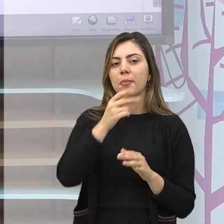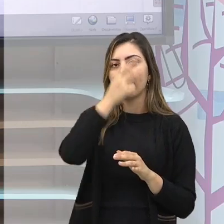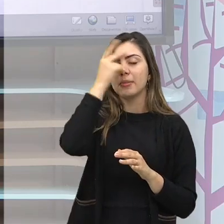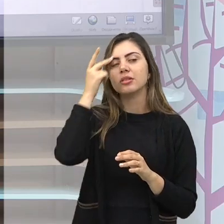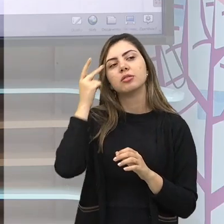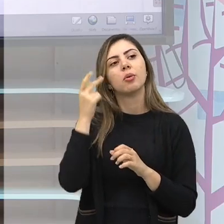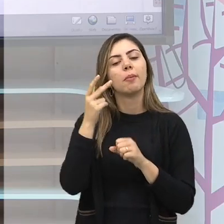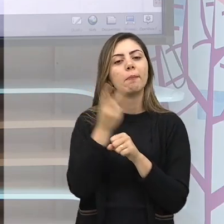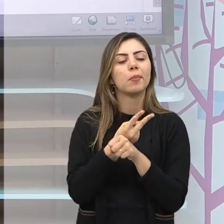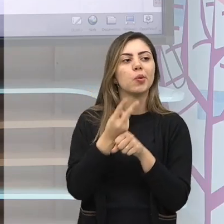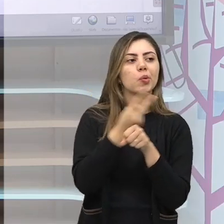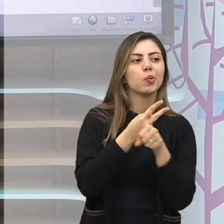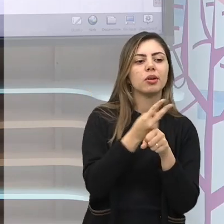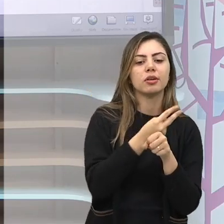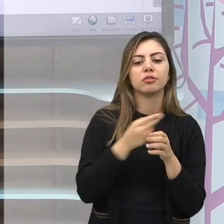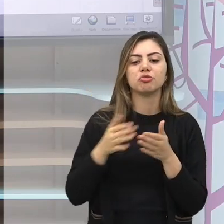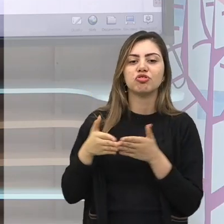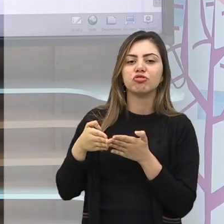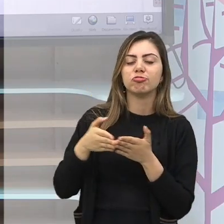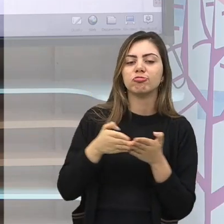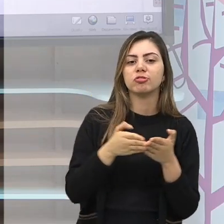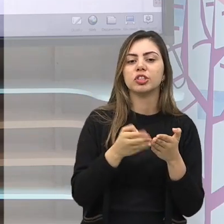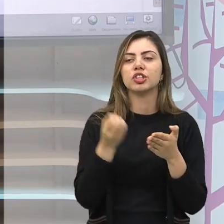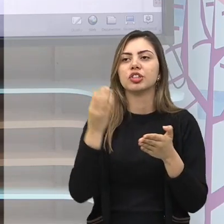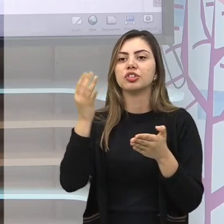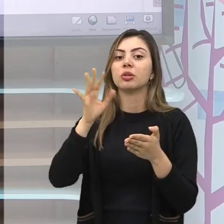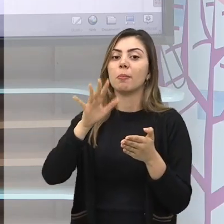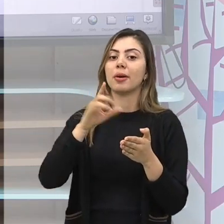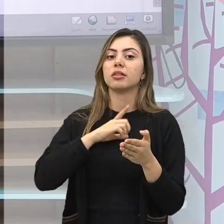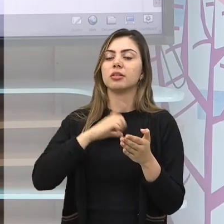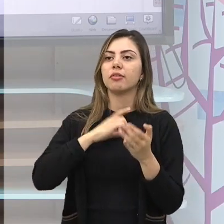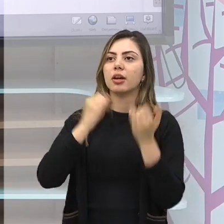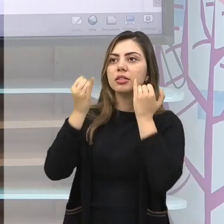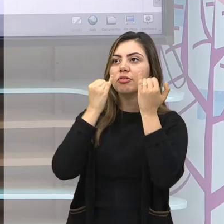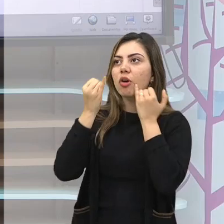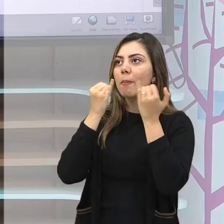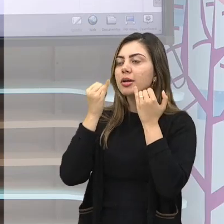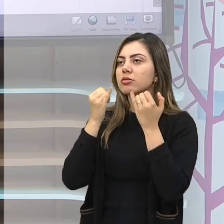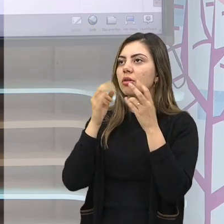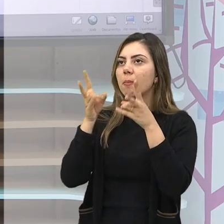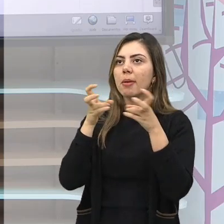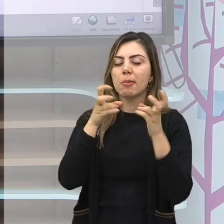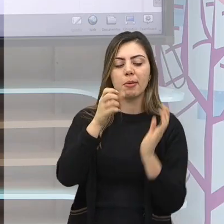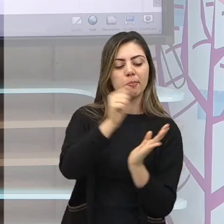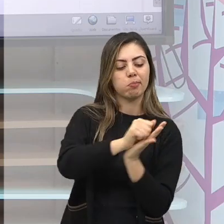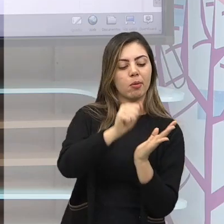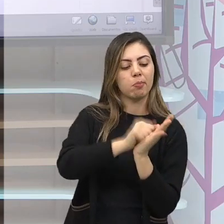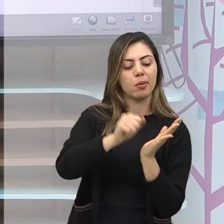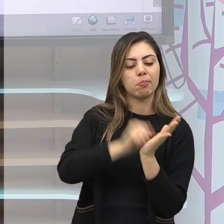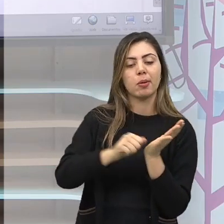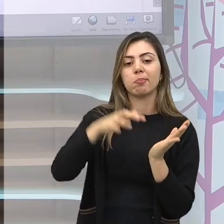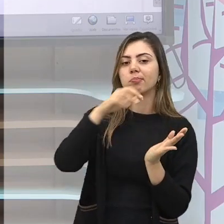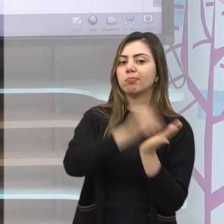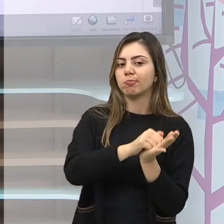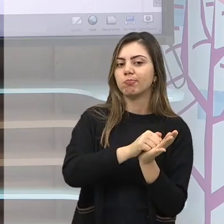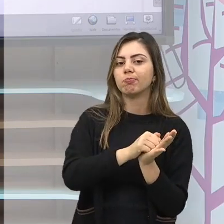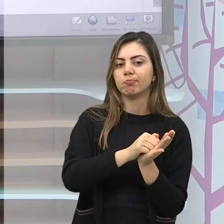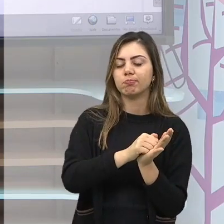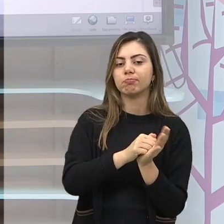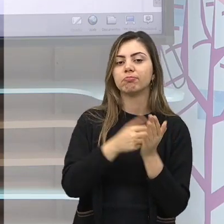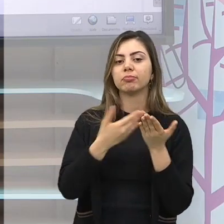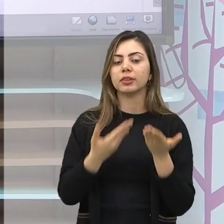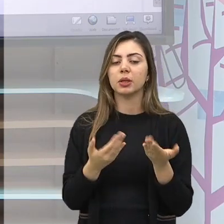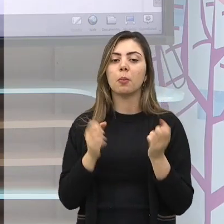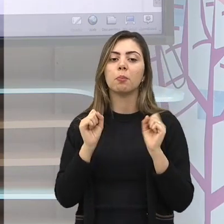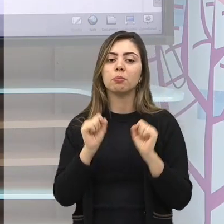estava viajando, mas ao mesmo tempo fazendo registros diários daquilo que eles vinham. Então eles registravam, deixavam marcado e podiam, de